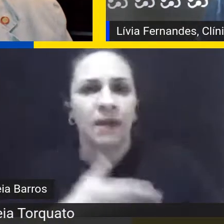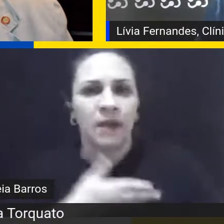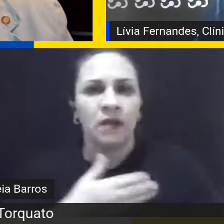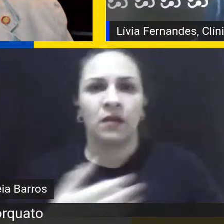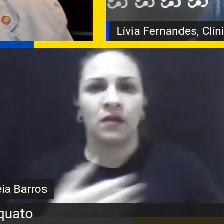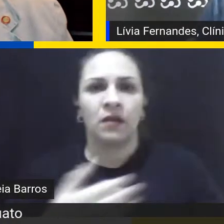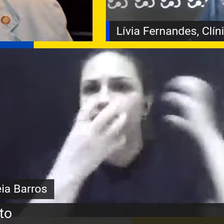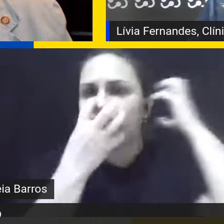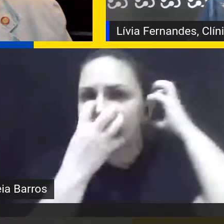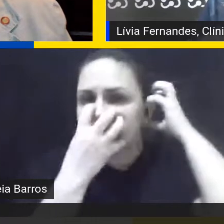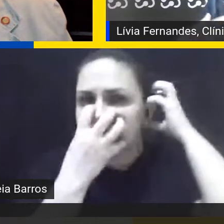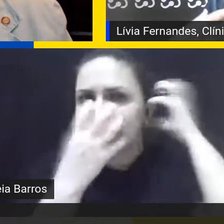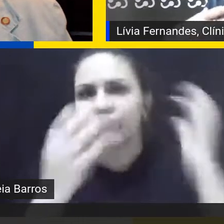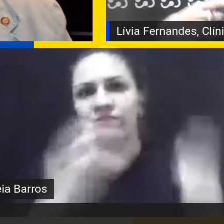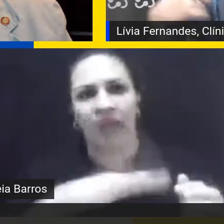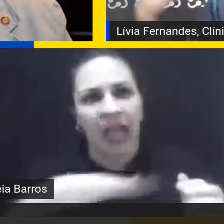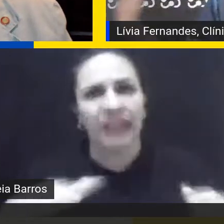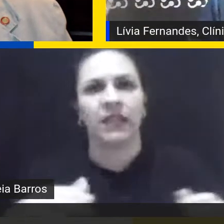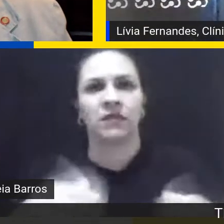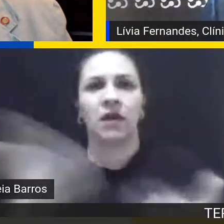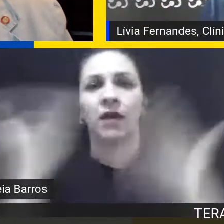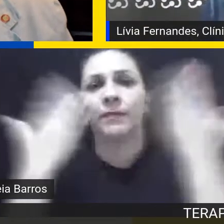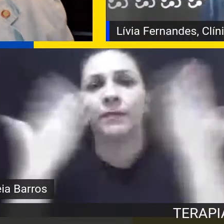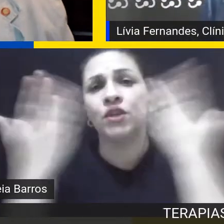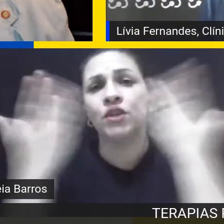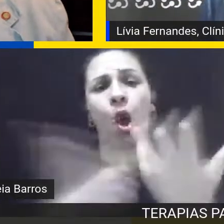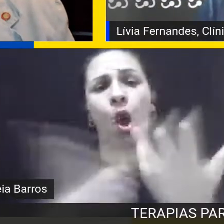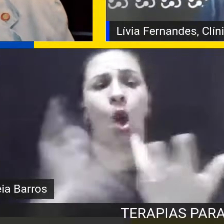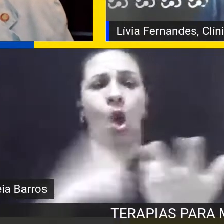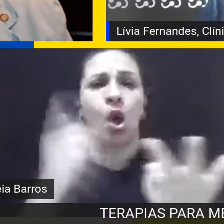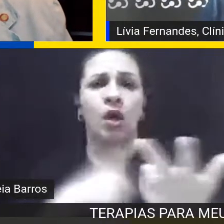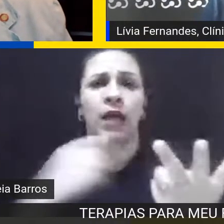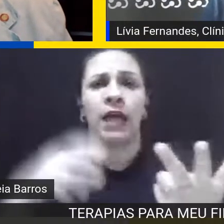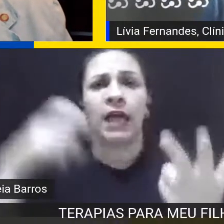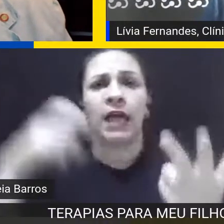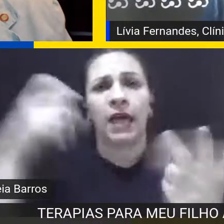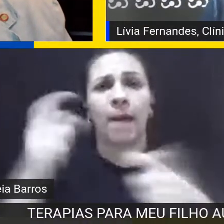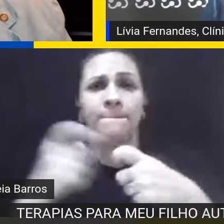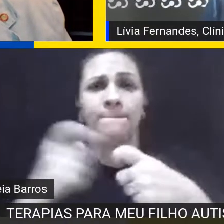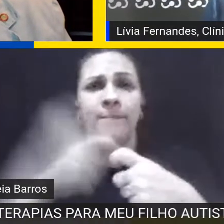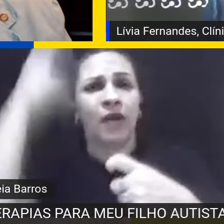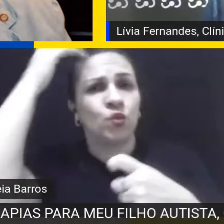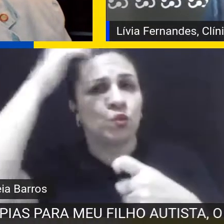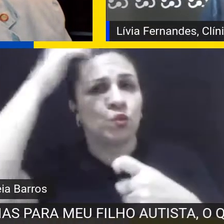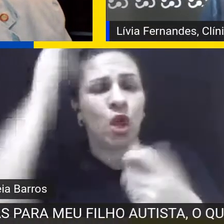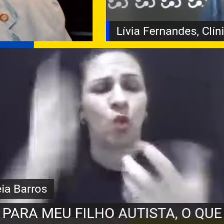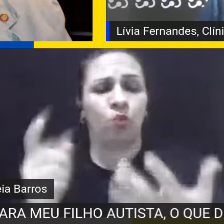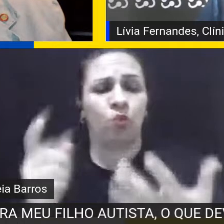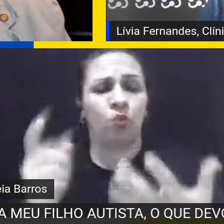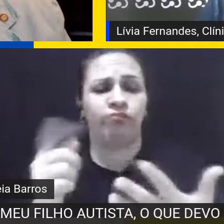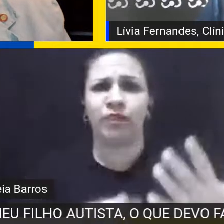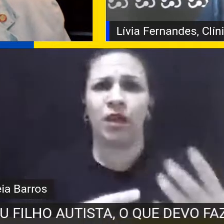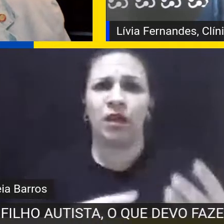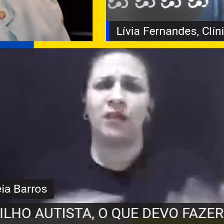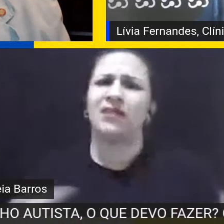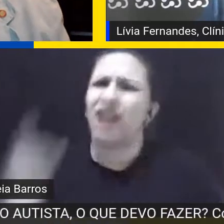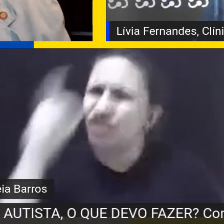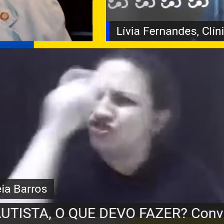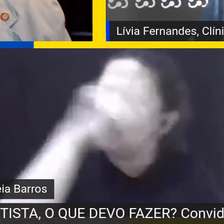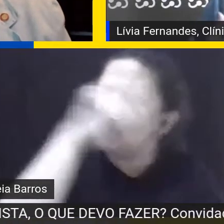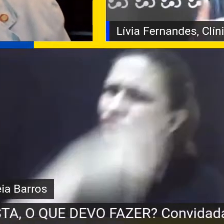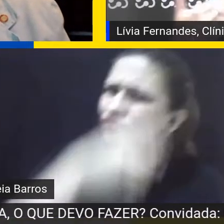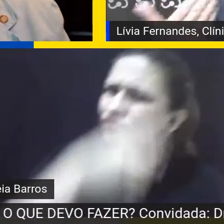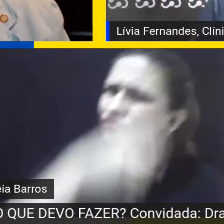que fazer psicologia, né? Ela tem que ter um neuropediatra envolvido. E a nossa dificuldade era